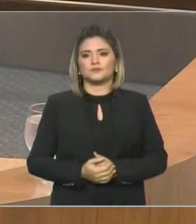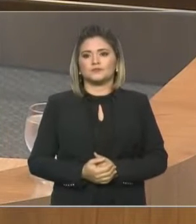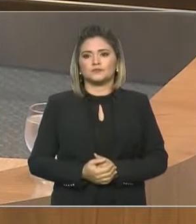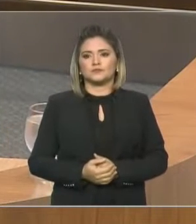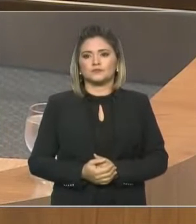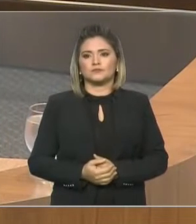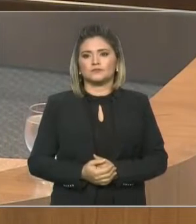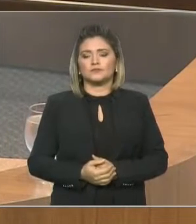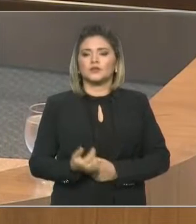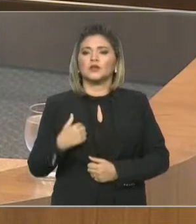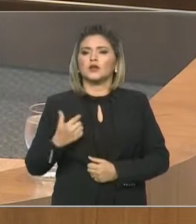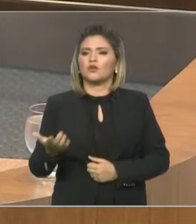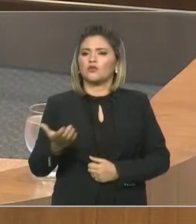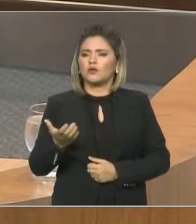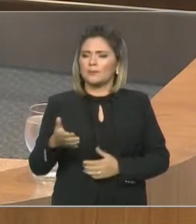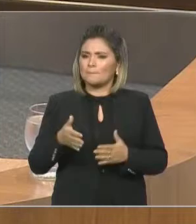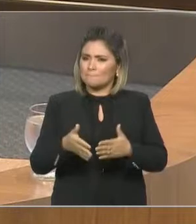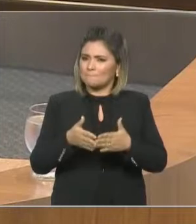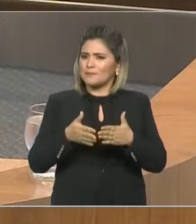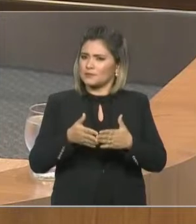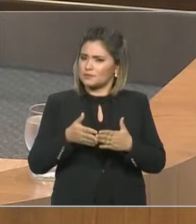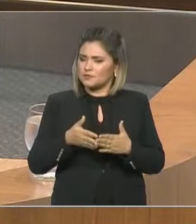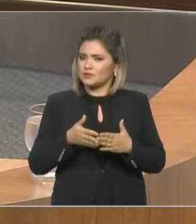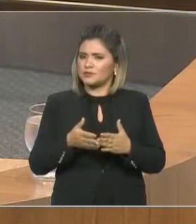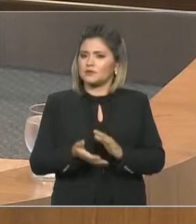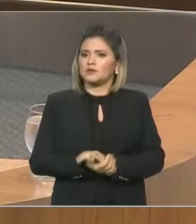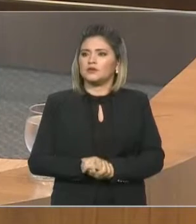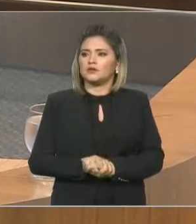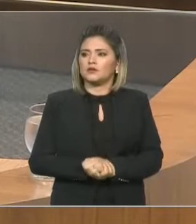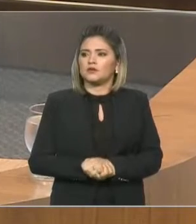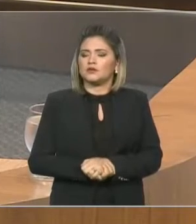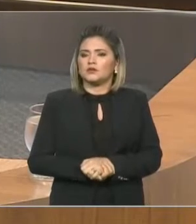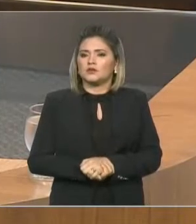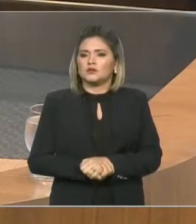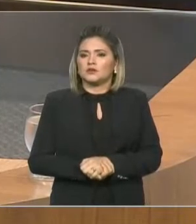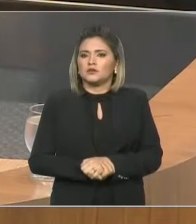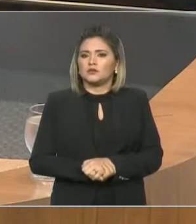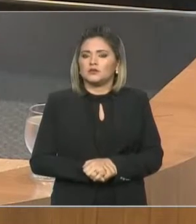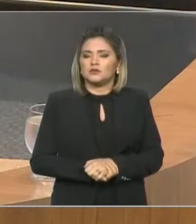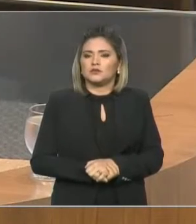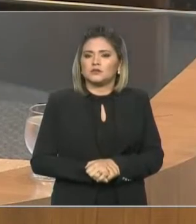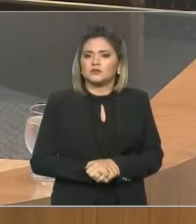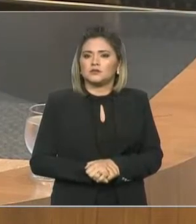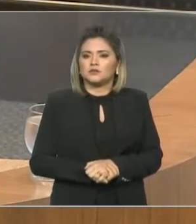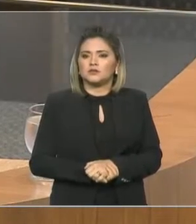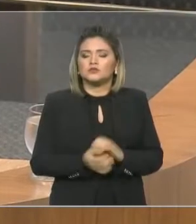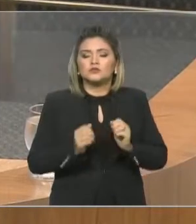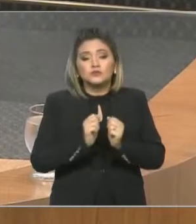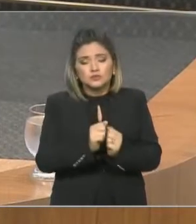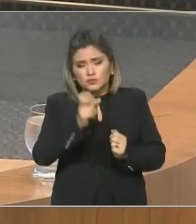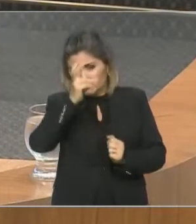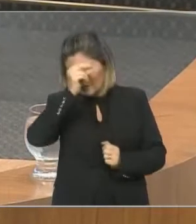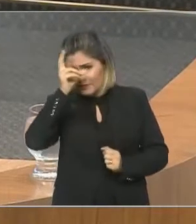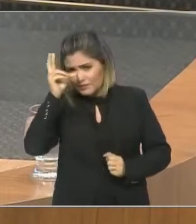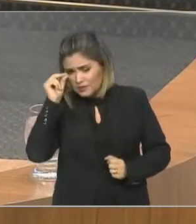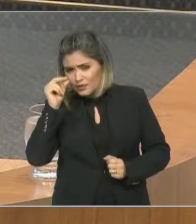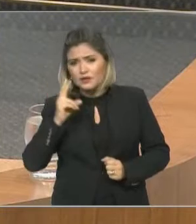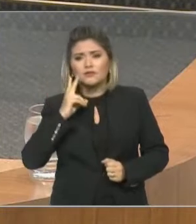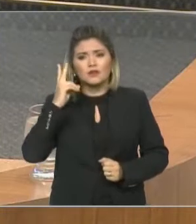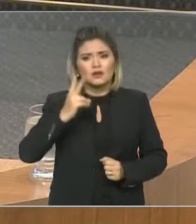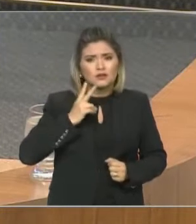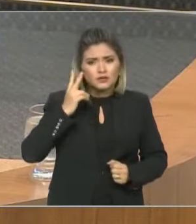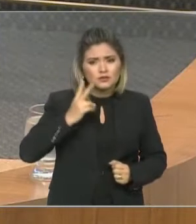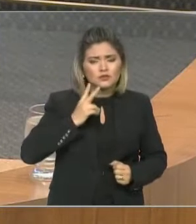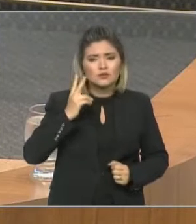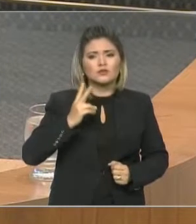e pedir, onde nós escutamos lá nas nossas bases, junto com nossos gestores municipais, os prefeitos, vereadores, entidades